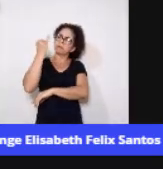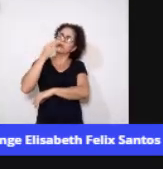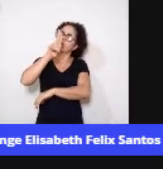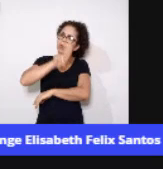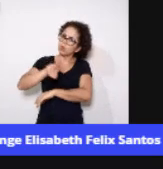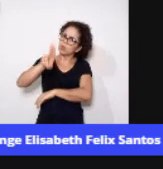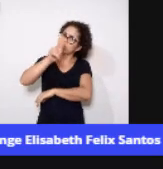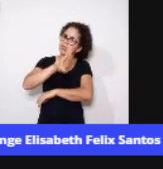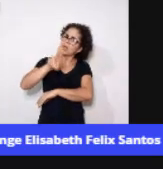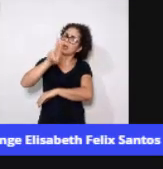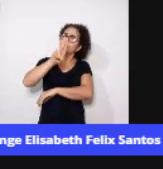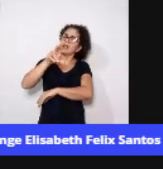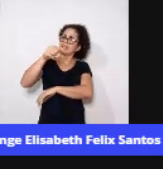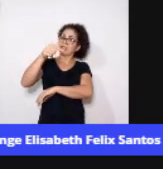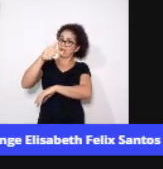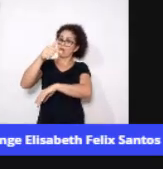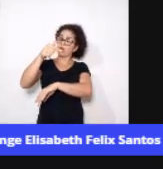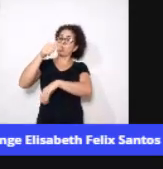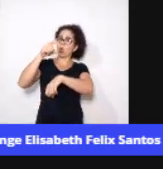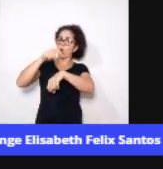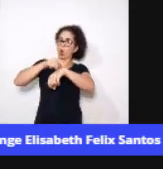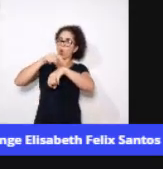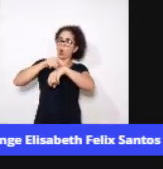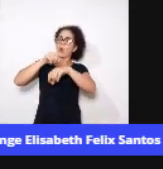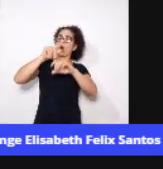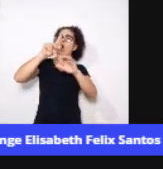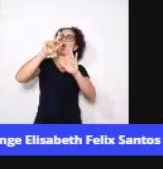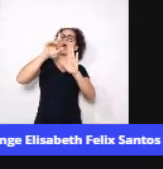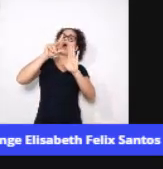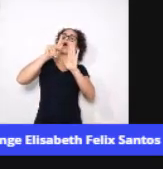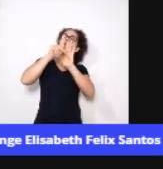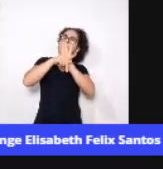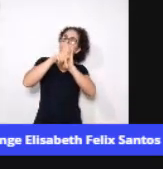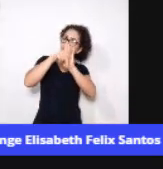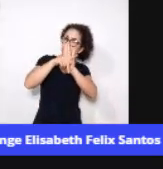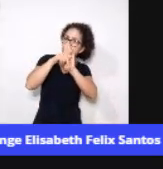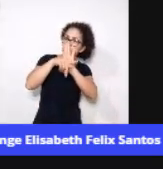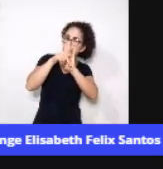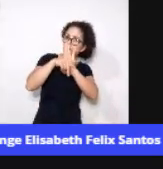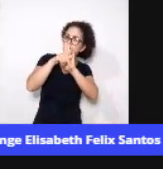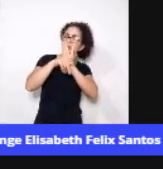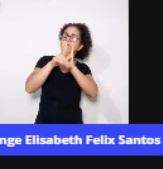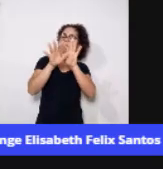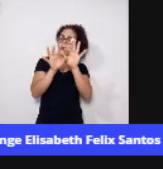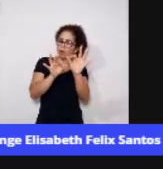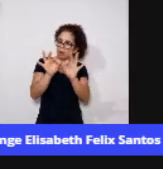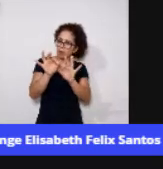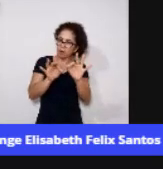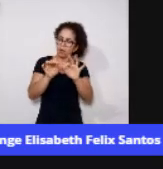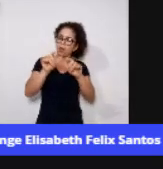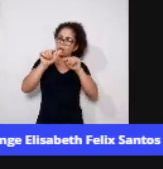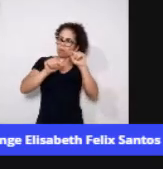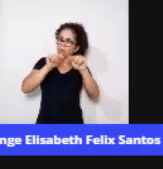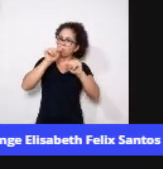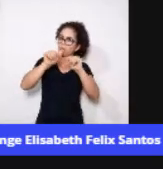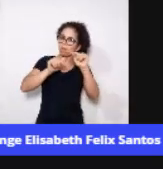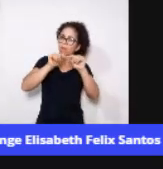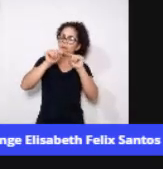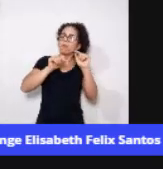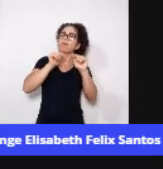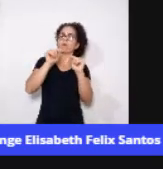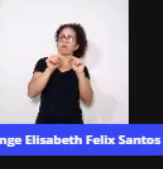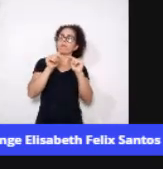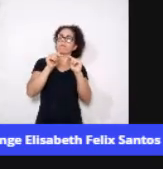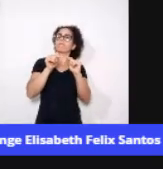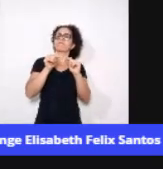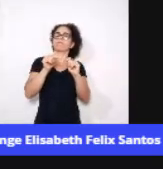nós temos para trabalharmos nessas questões. Sabemos que o momento requer muita tranquilidade,